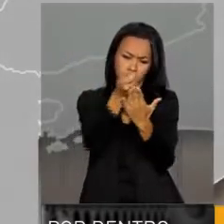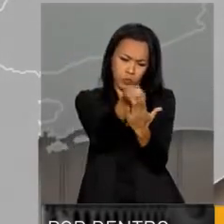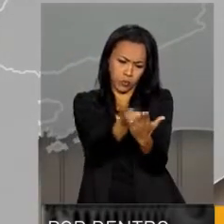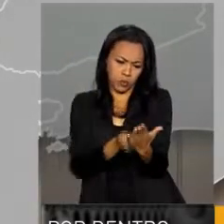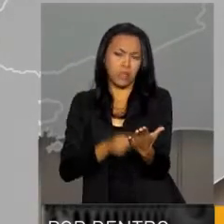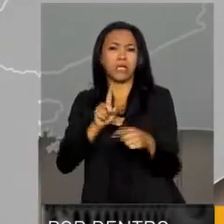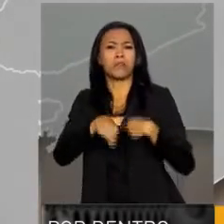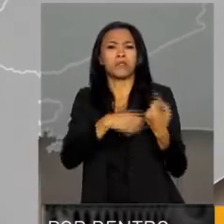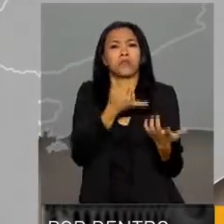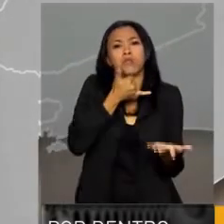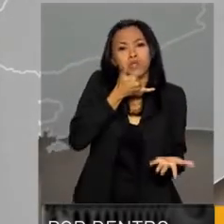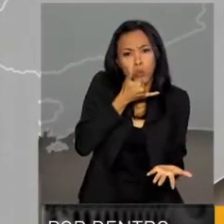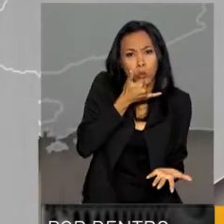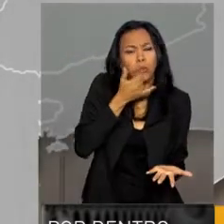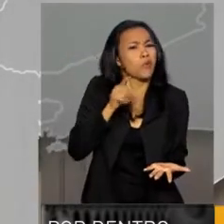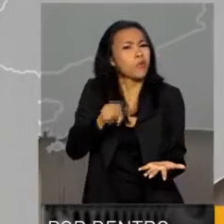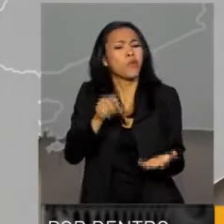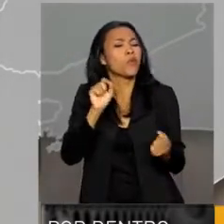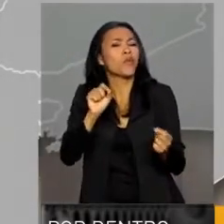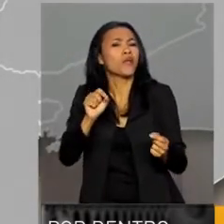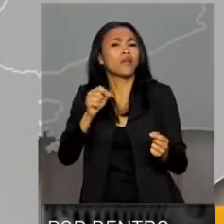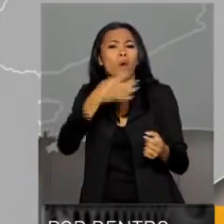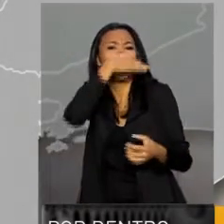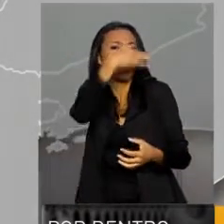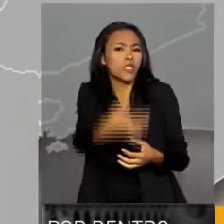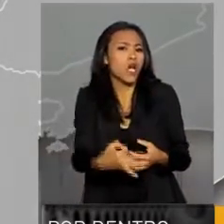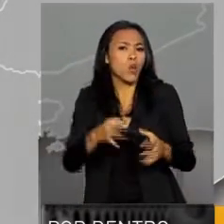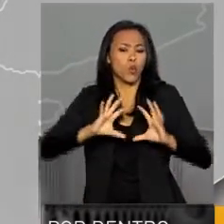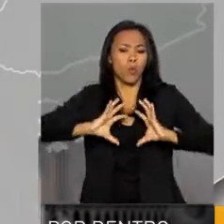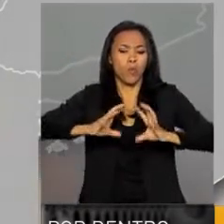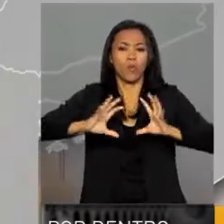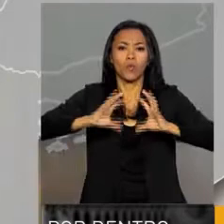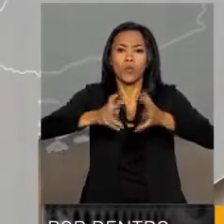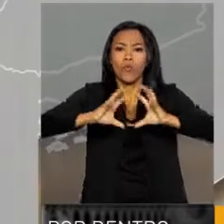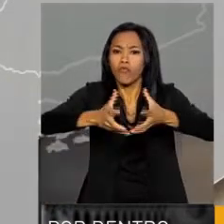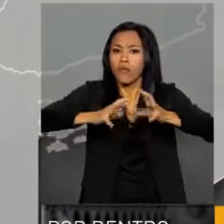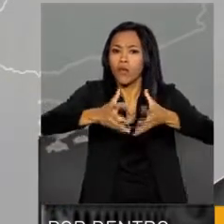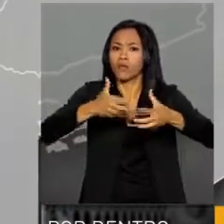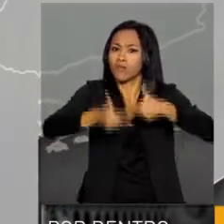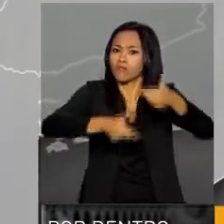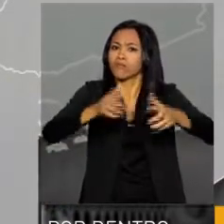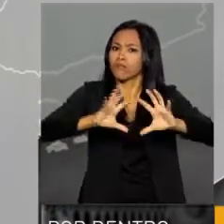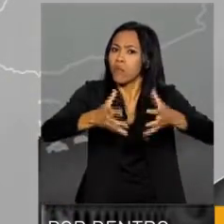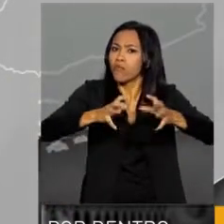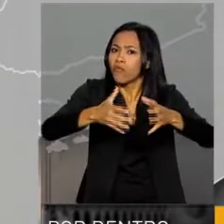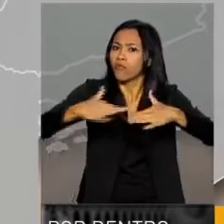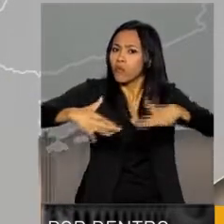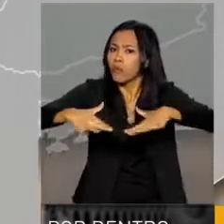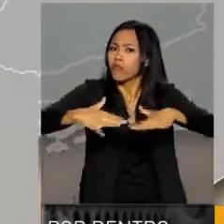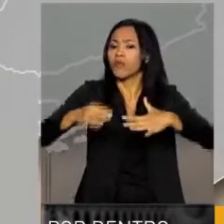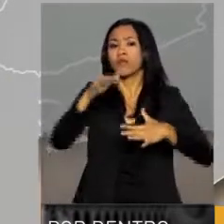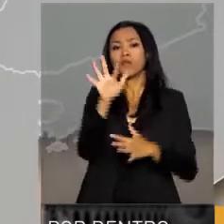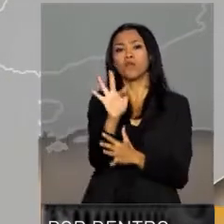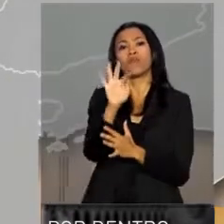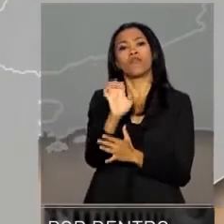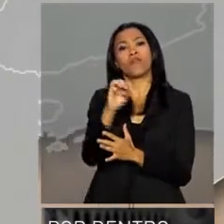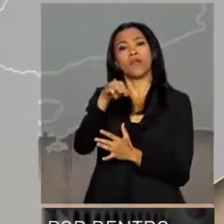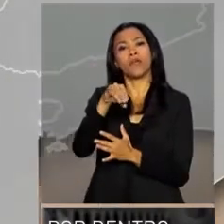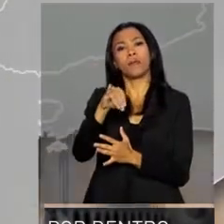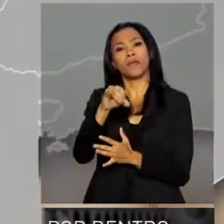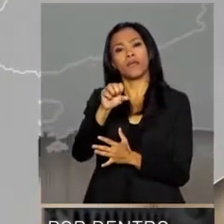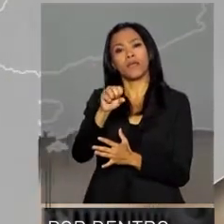enfim max é um evento muito feminista a polêmica que ainda que neste momento ainda gera olha é